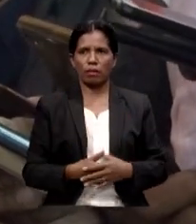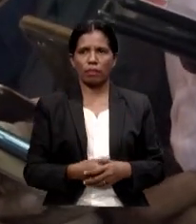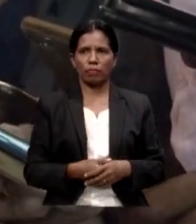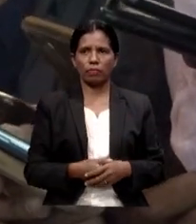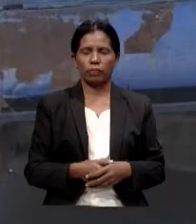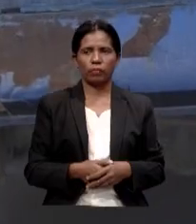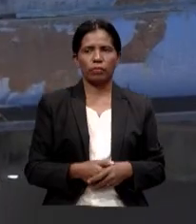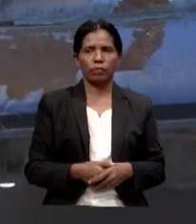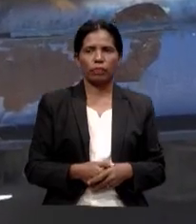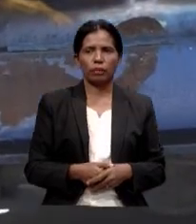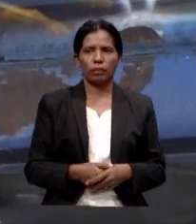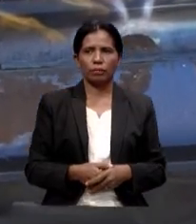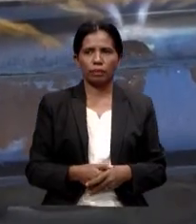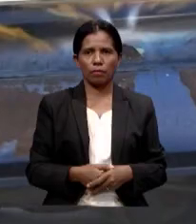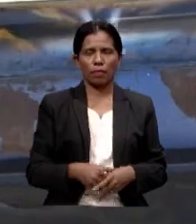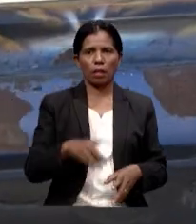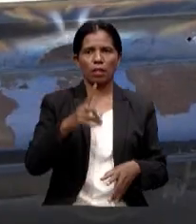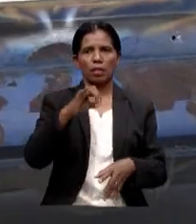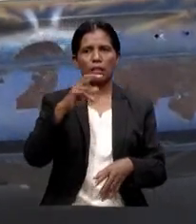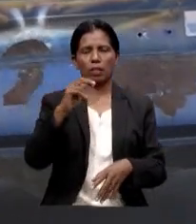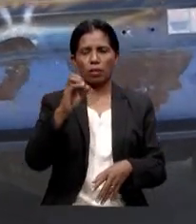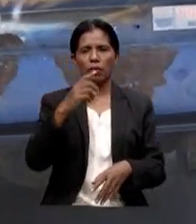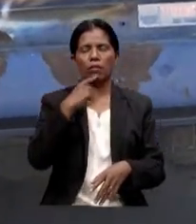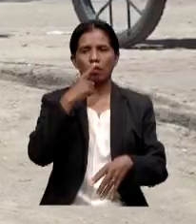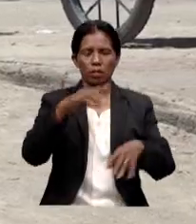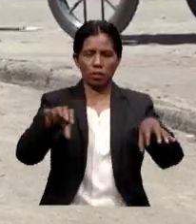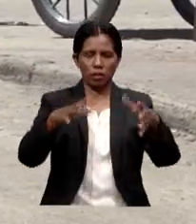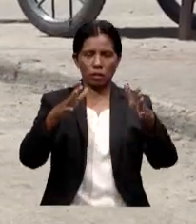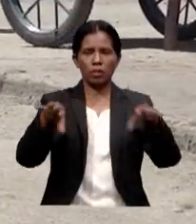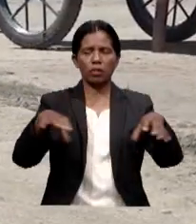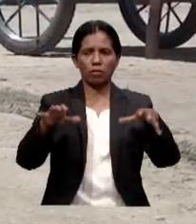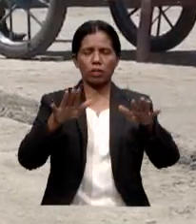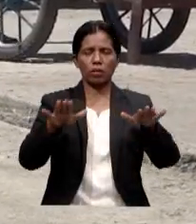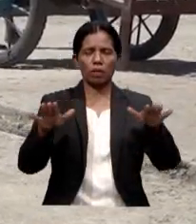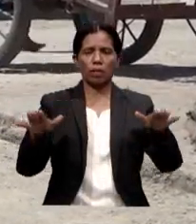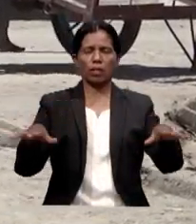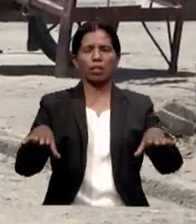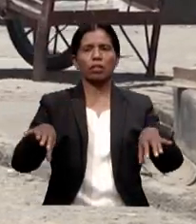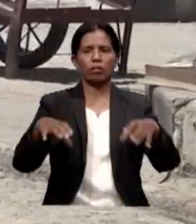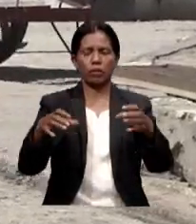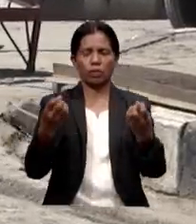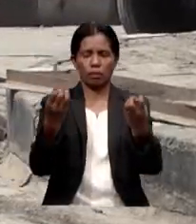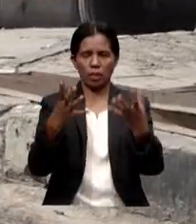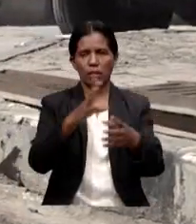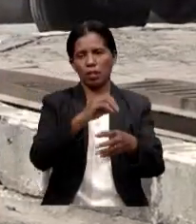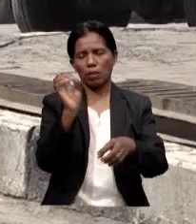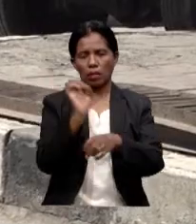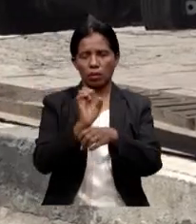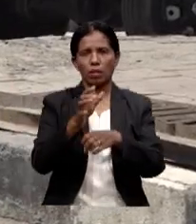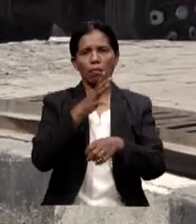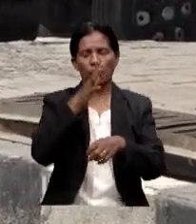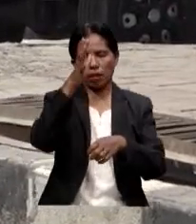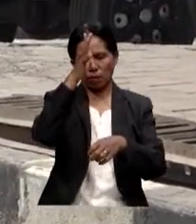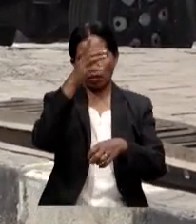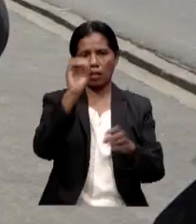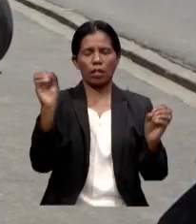né. Dinora Granadeiro considera trabalho infantil e Timor-Leste barak também impacto na economia e na amanhã